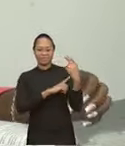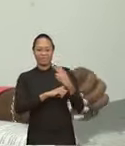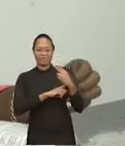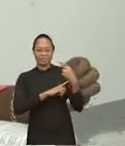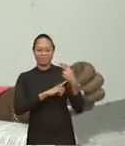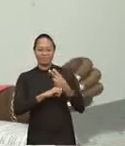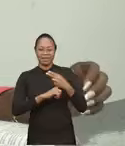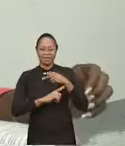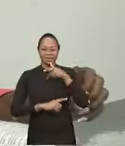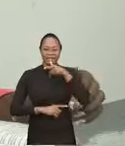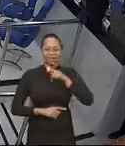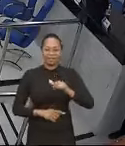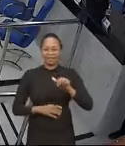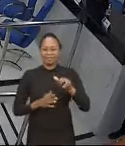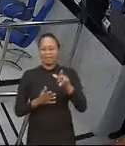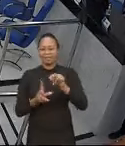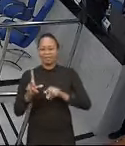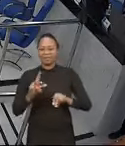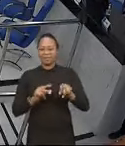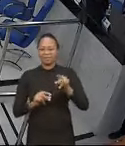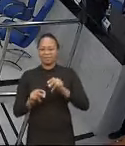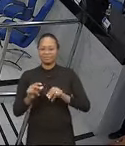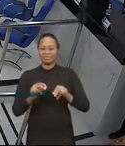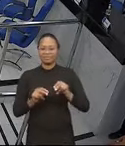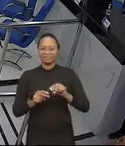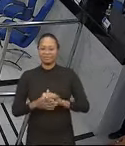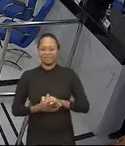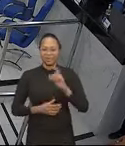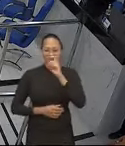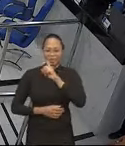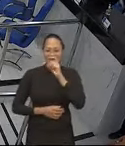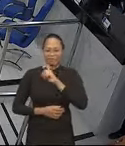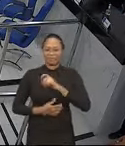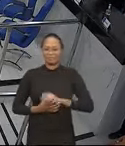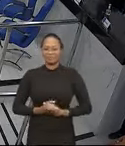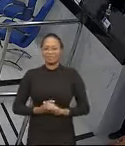língua enganadora. Amém? Amém.